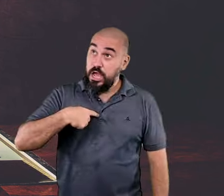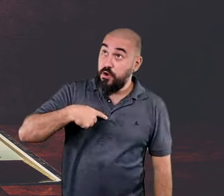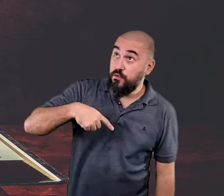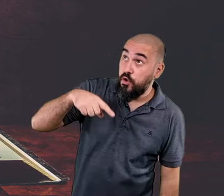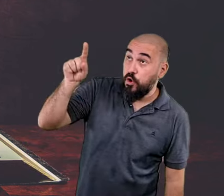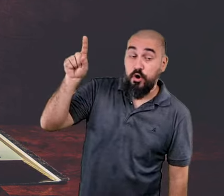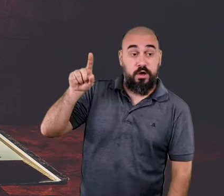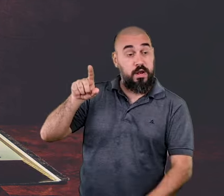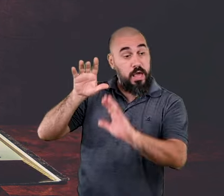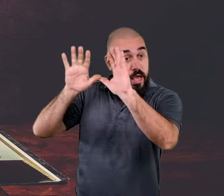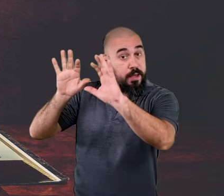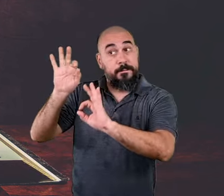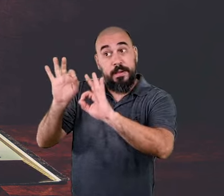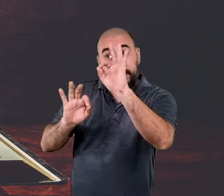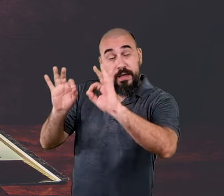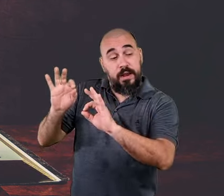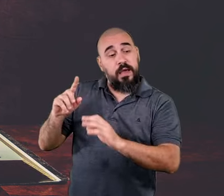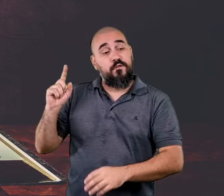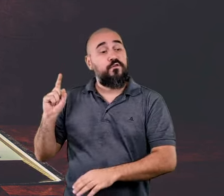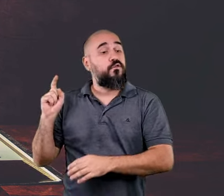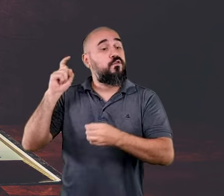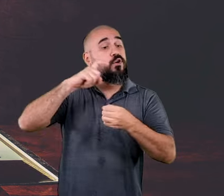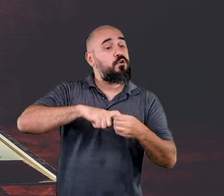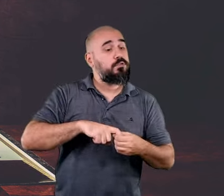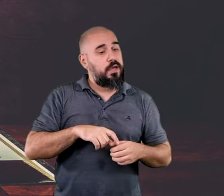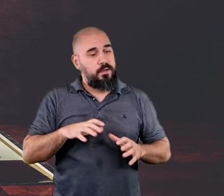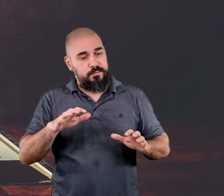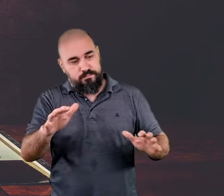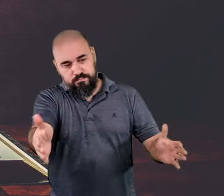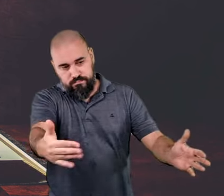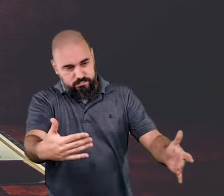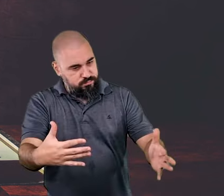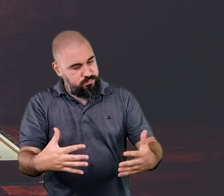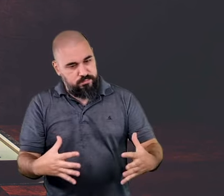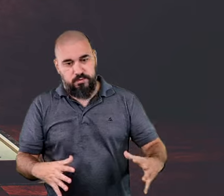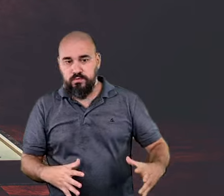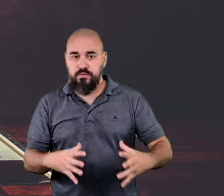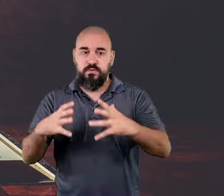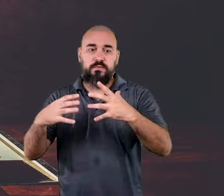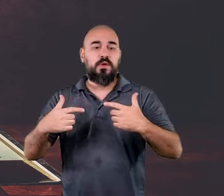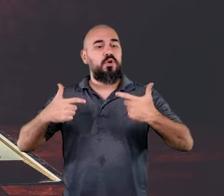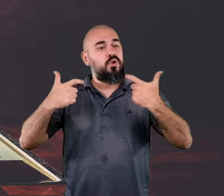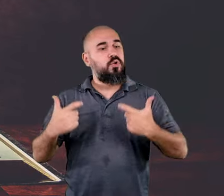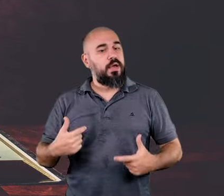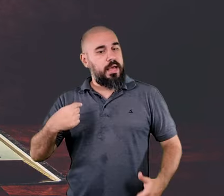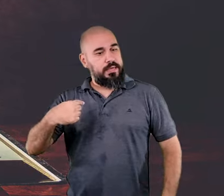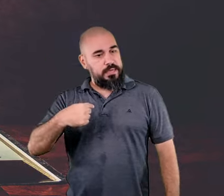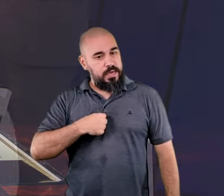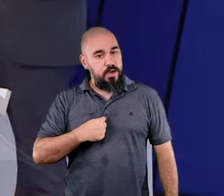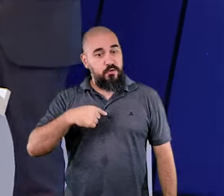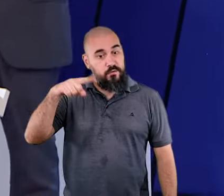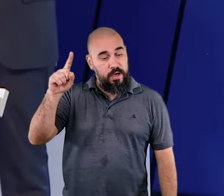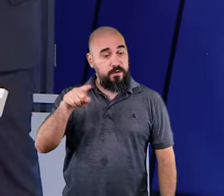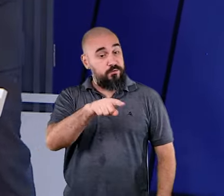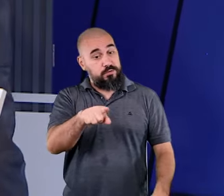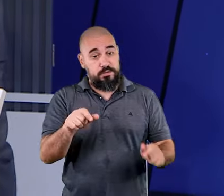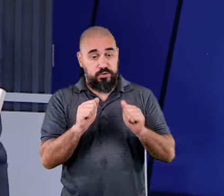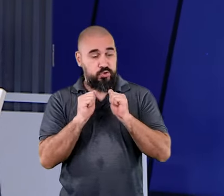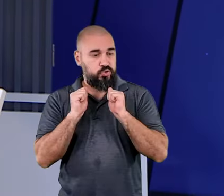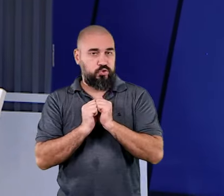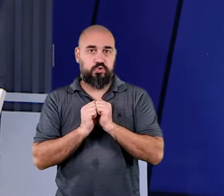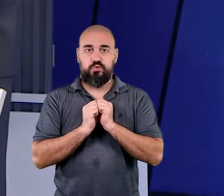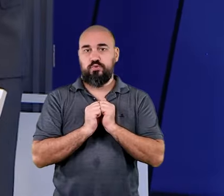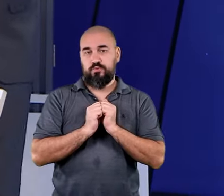os receberei para mim mesmo, para que onde eu estou, estejais vós também, ou